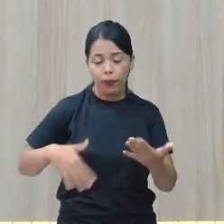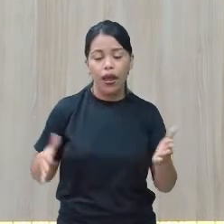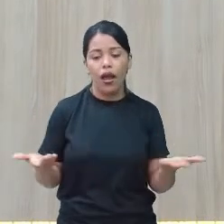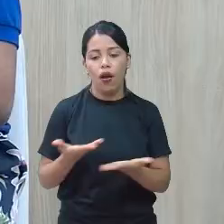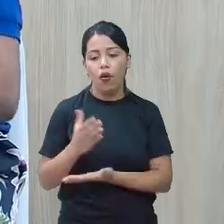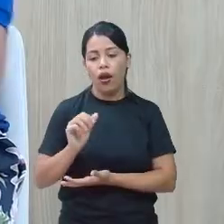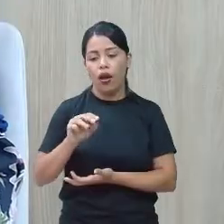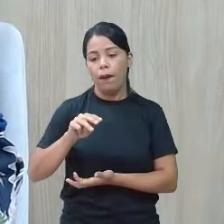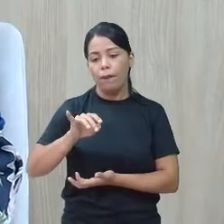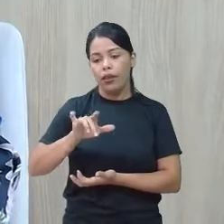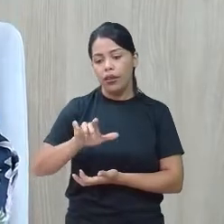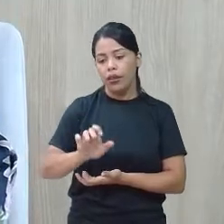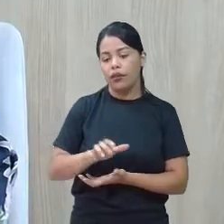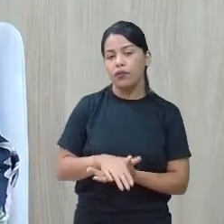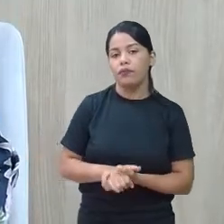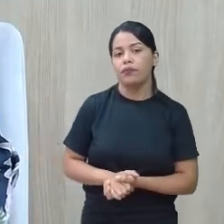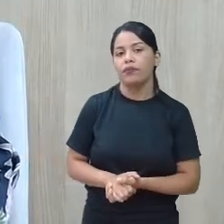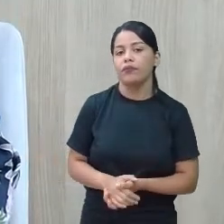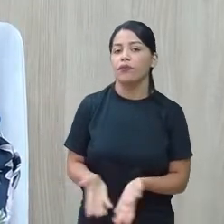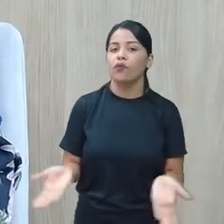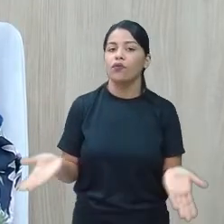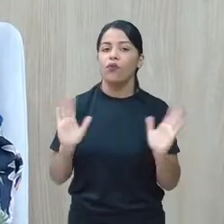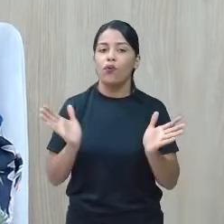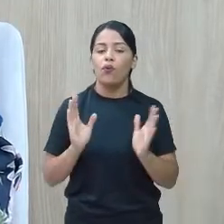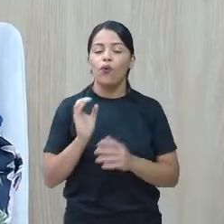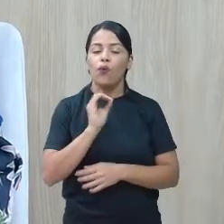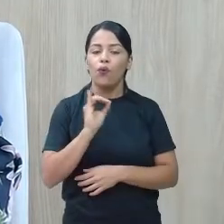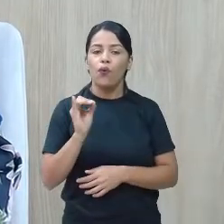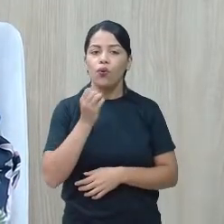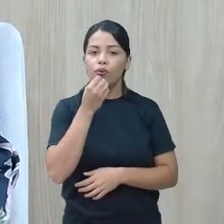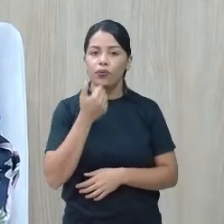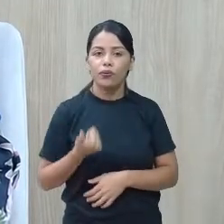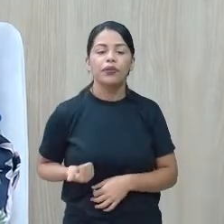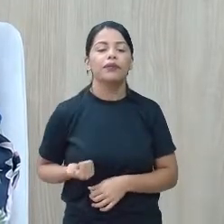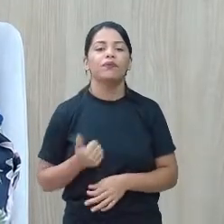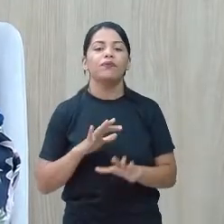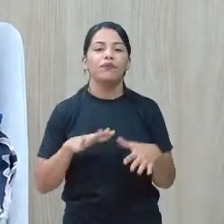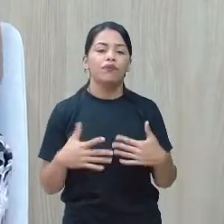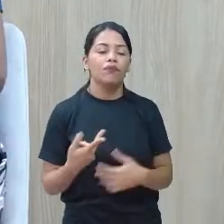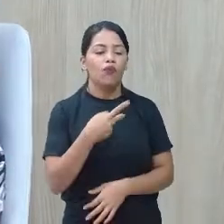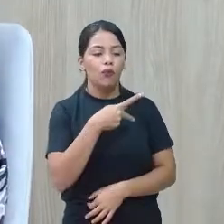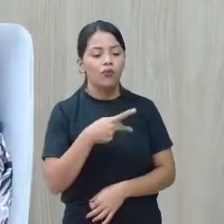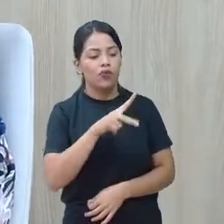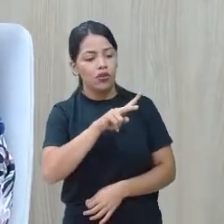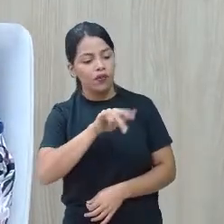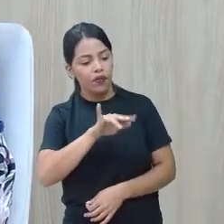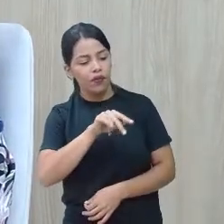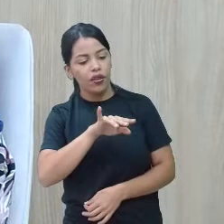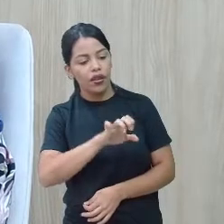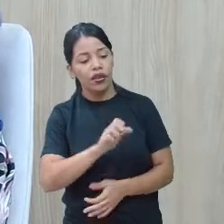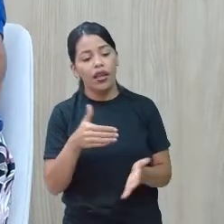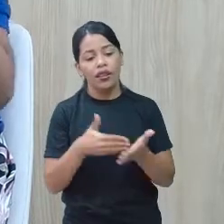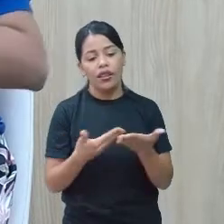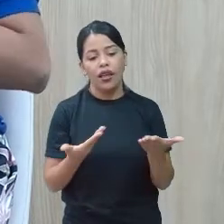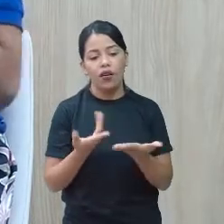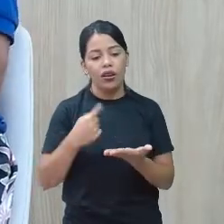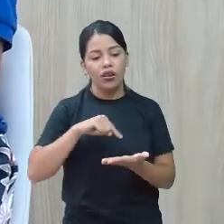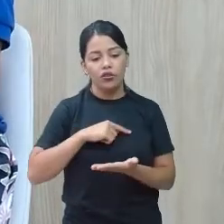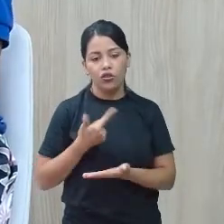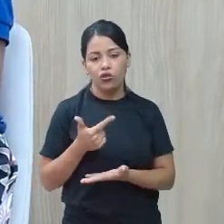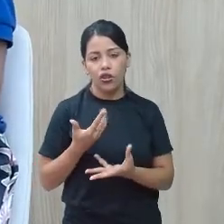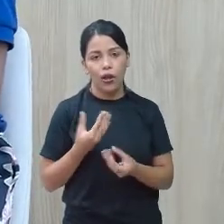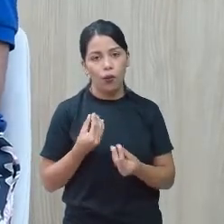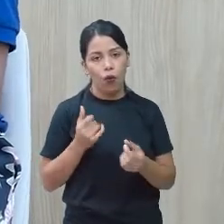Camille. Olá, gente. Olá, professora Viviane. Então, até agora a gente não tivemos